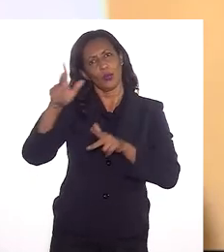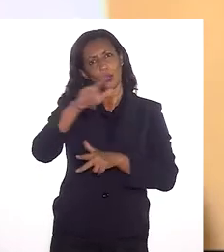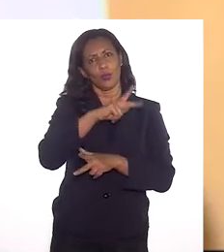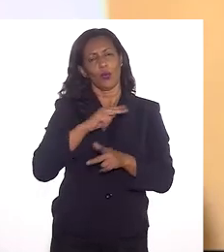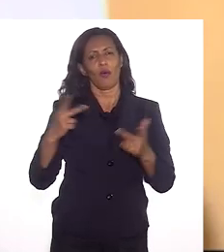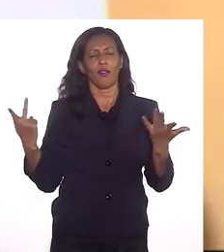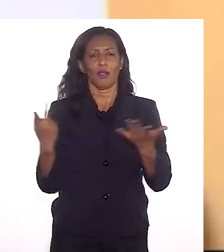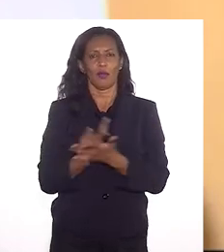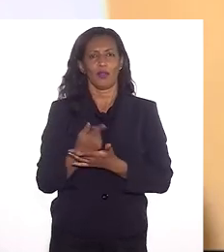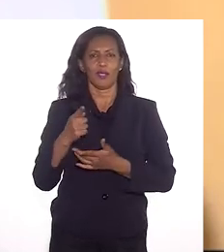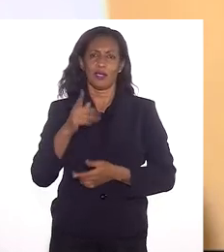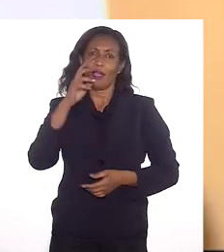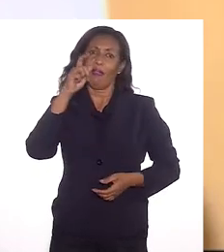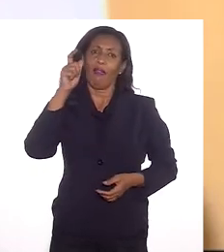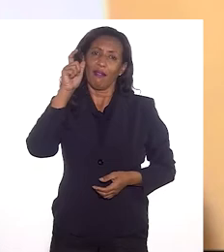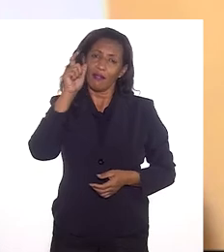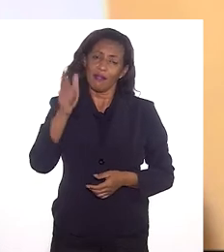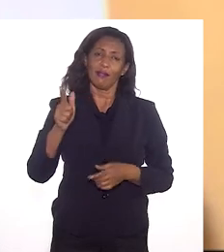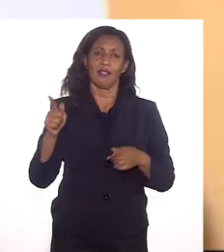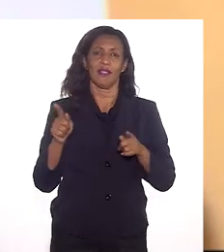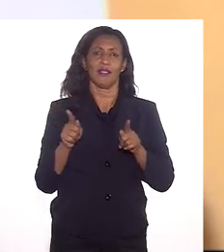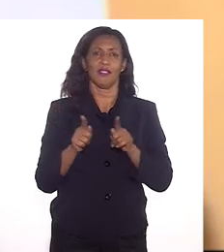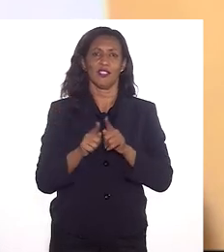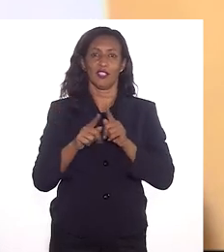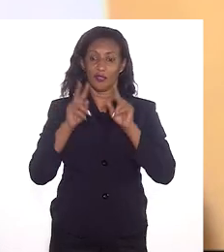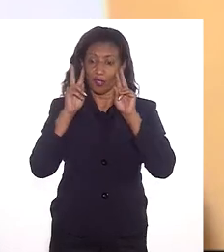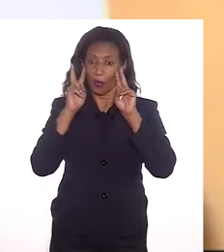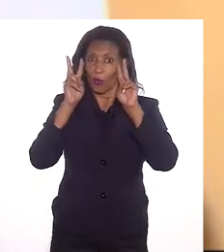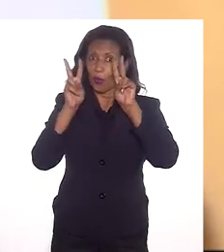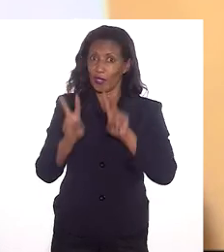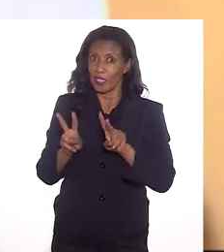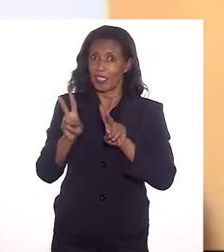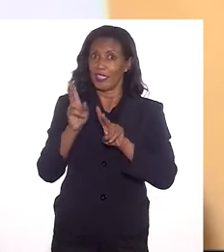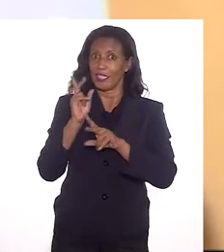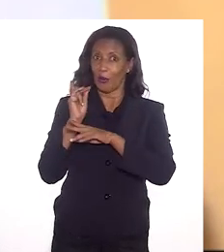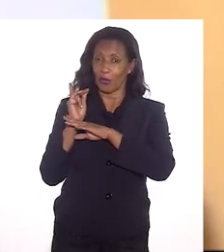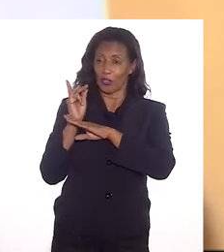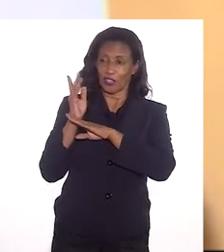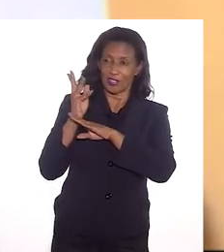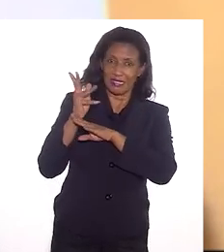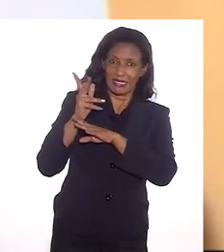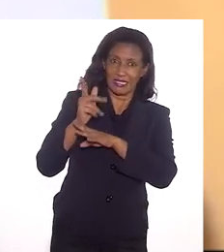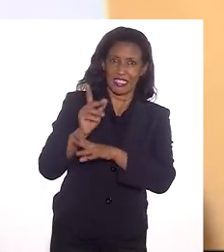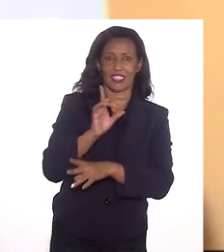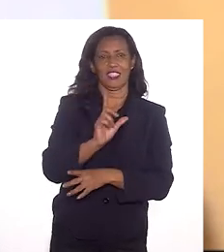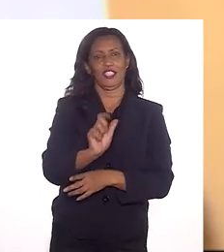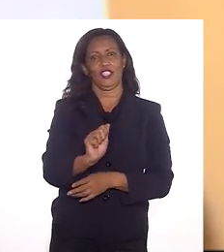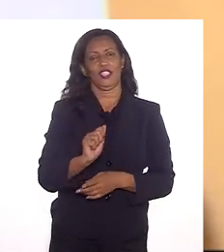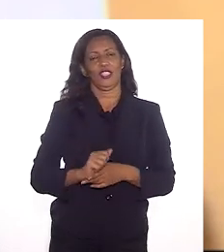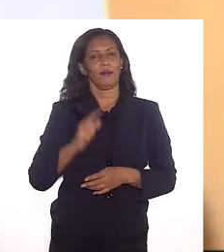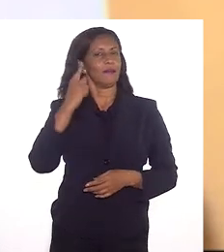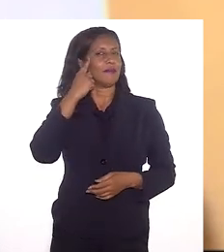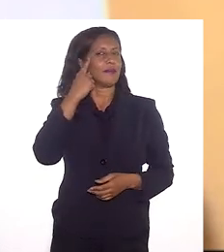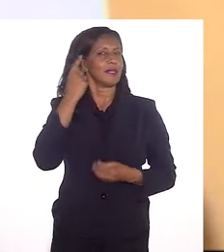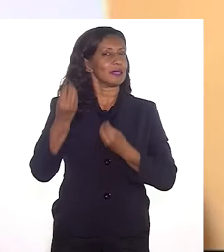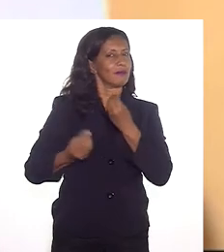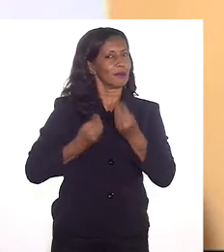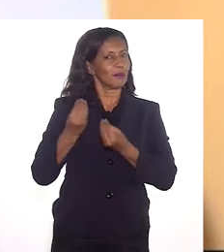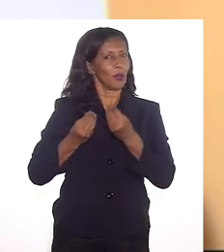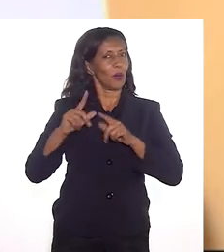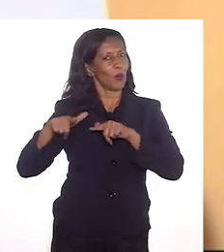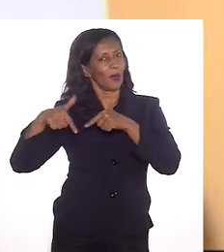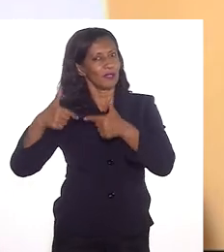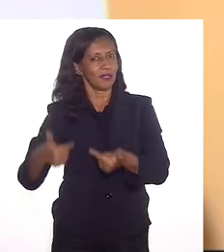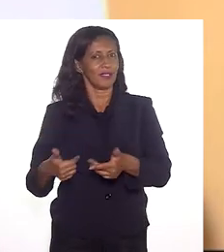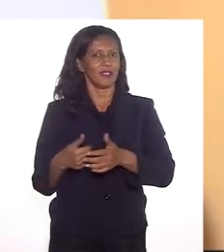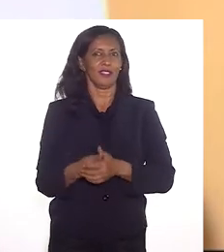que vão derivar desse grande evento. Então, é bem interessante a gente ficar aí de olho nessa contagem regressiva e também pensando formas